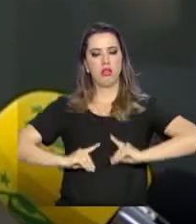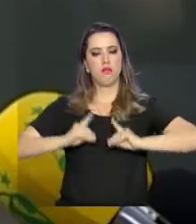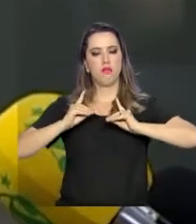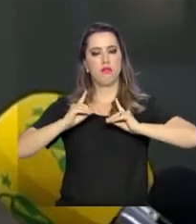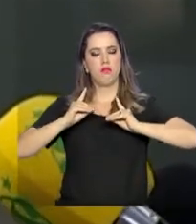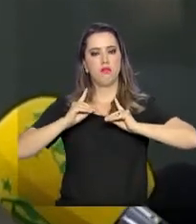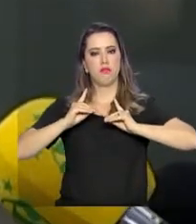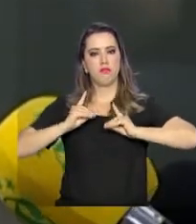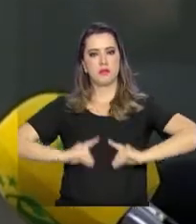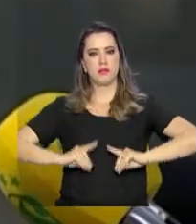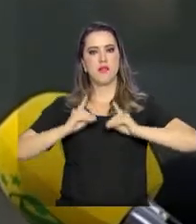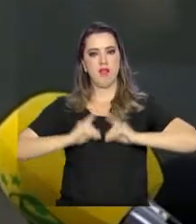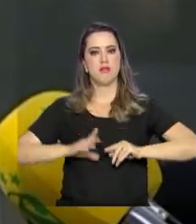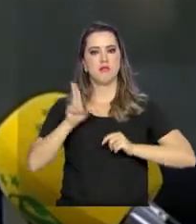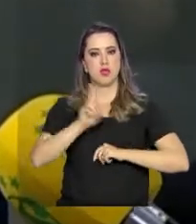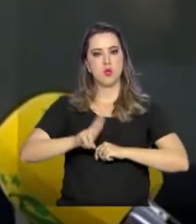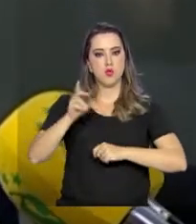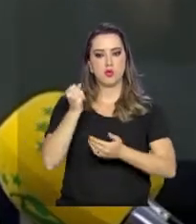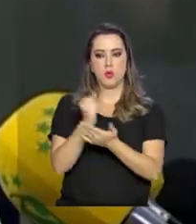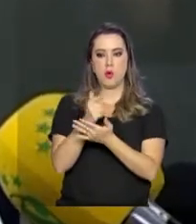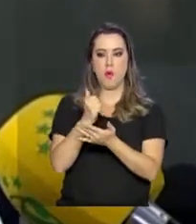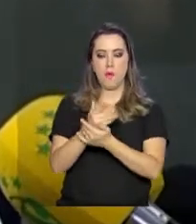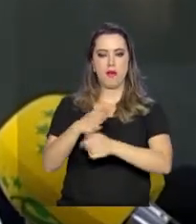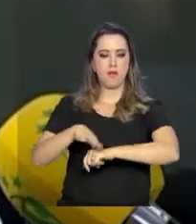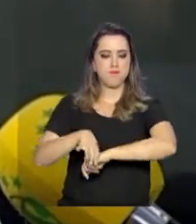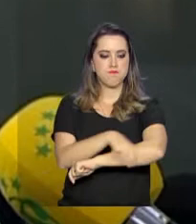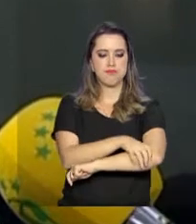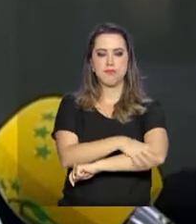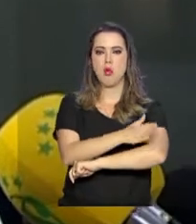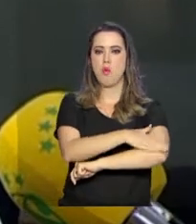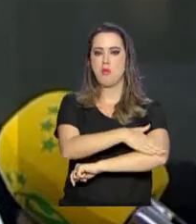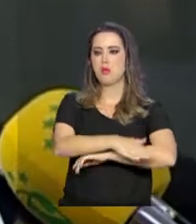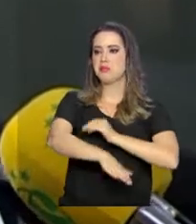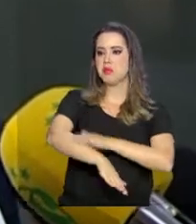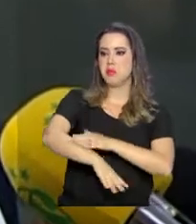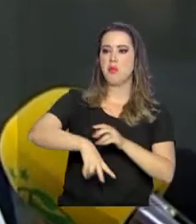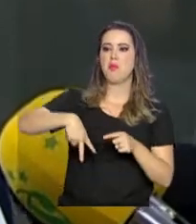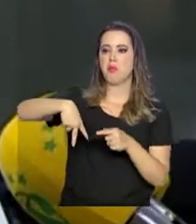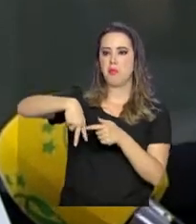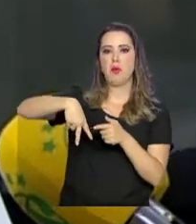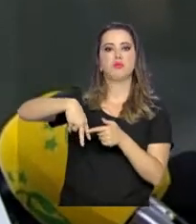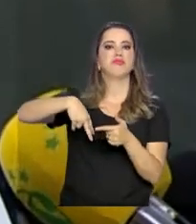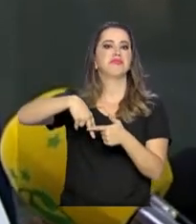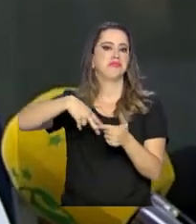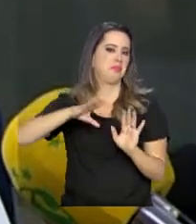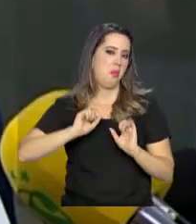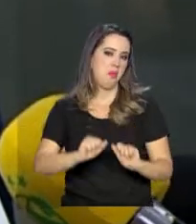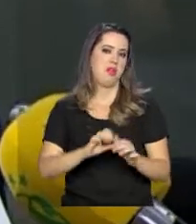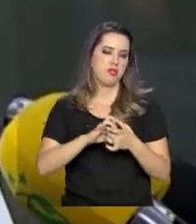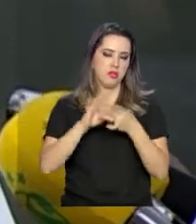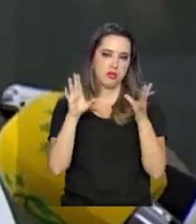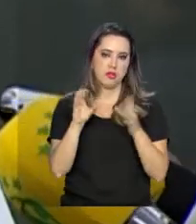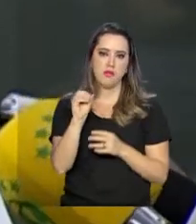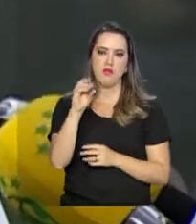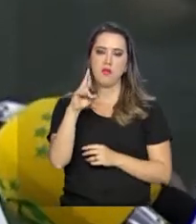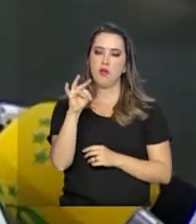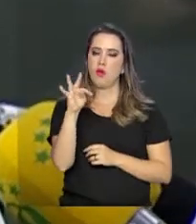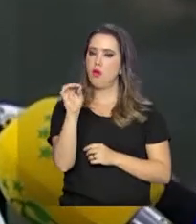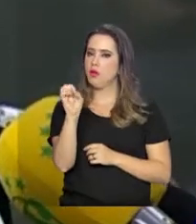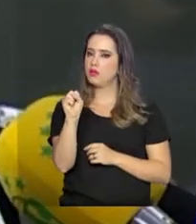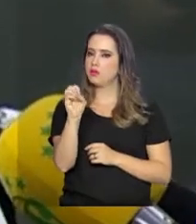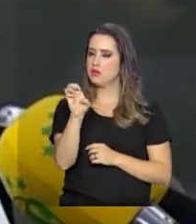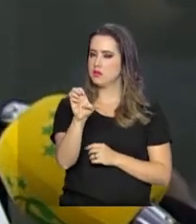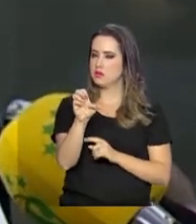para custear. Eventualmente ele não tinha recursos próprios, vai usar o recurso que estava lá no, que está lá no fundo de garantia. A ideia é que